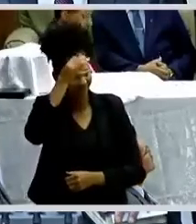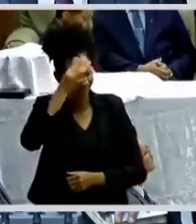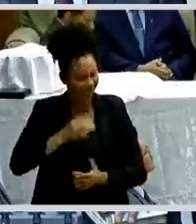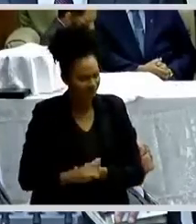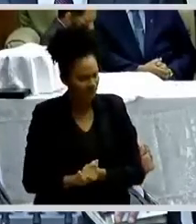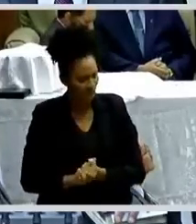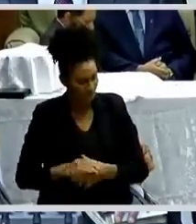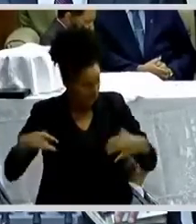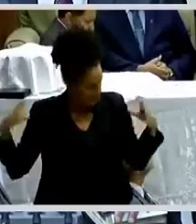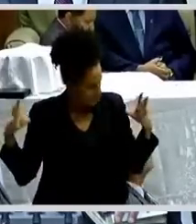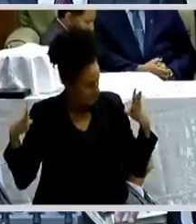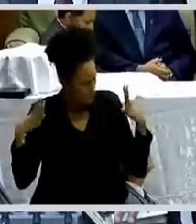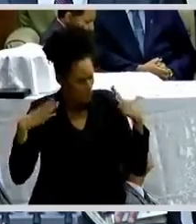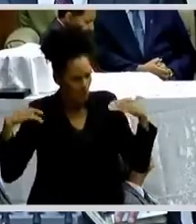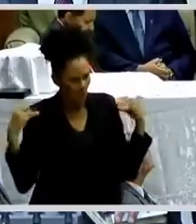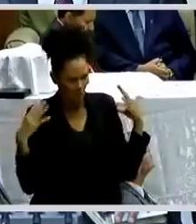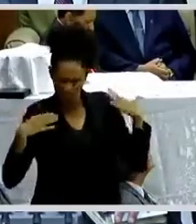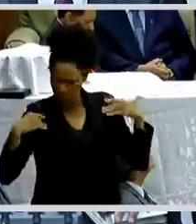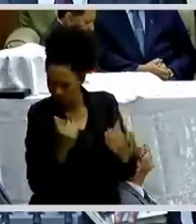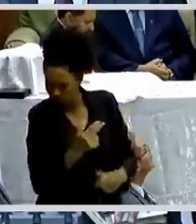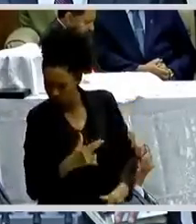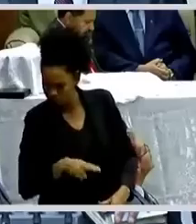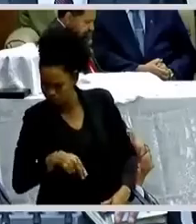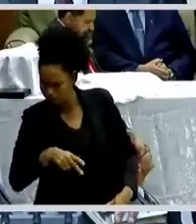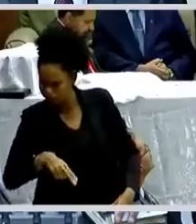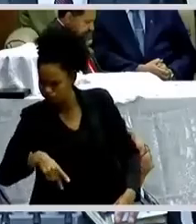O anjo se ausenta.